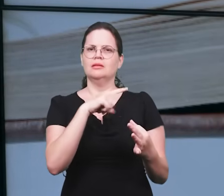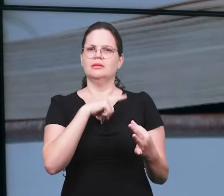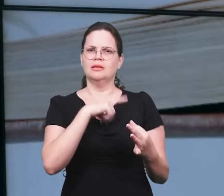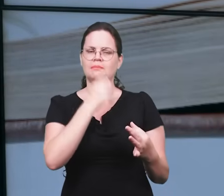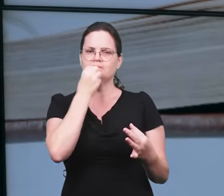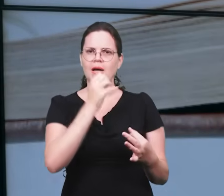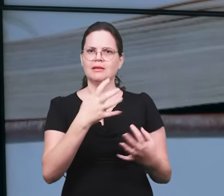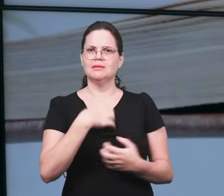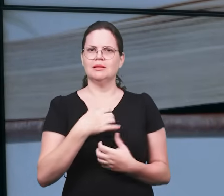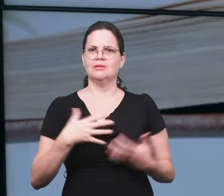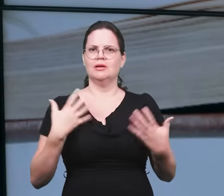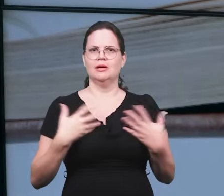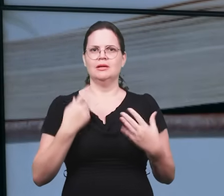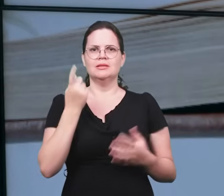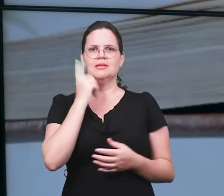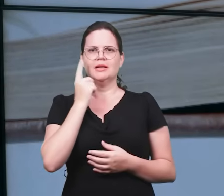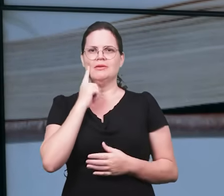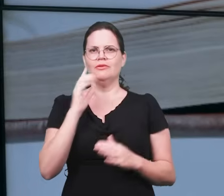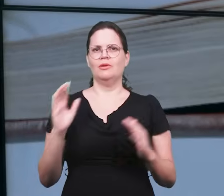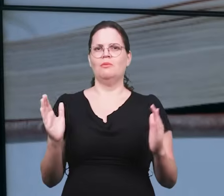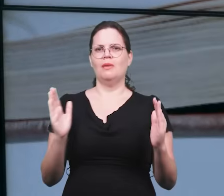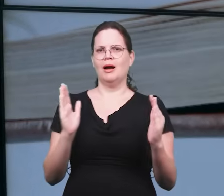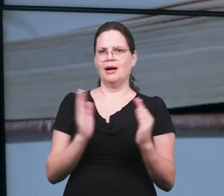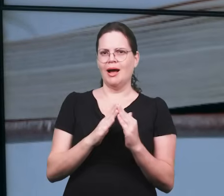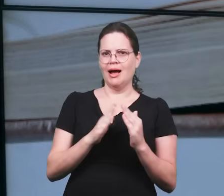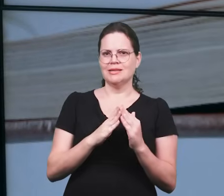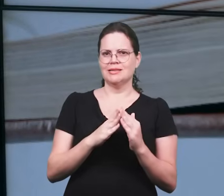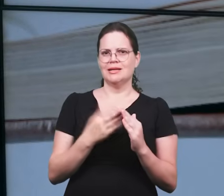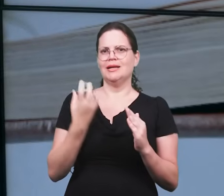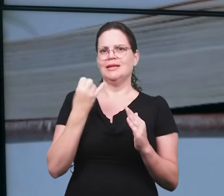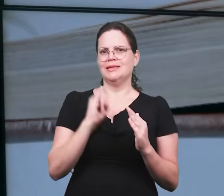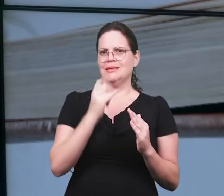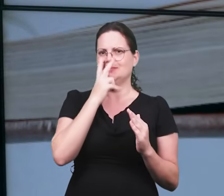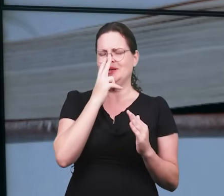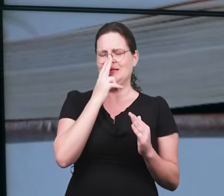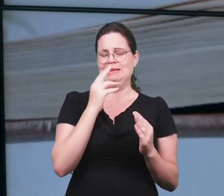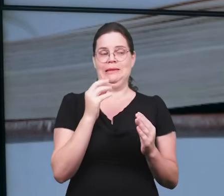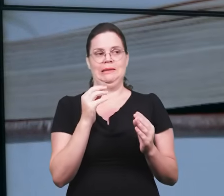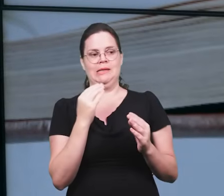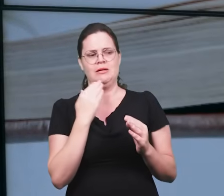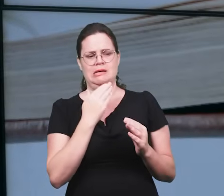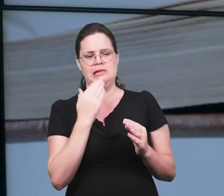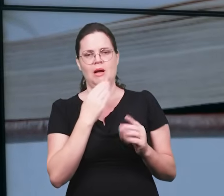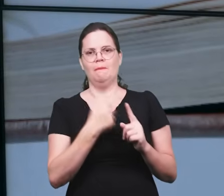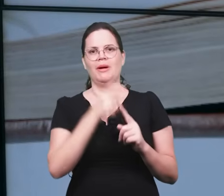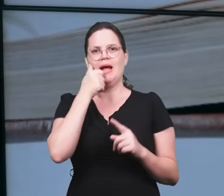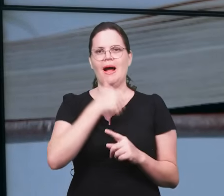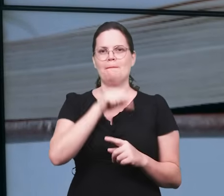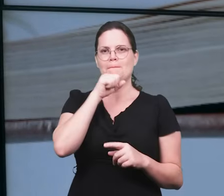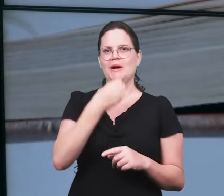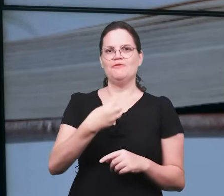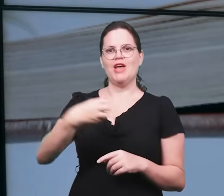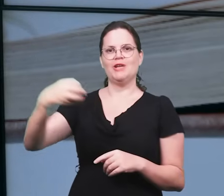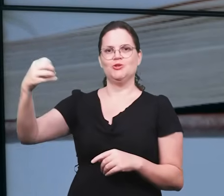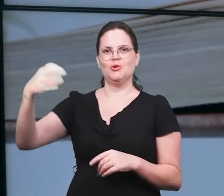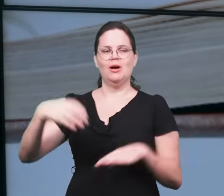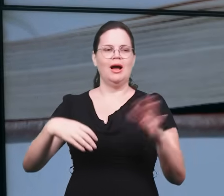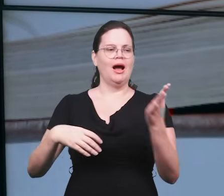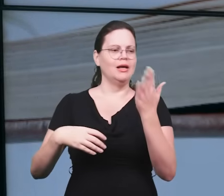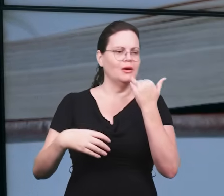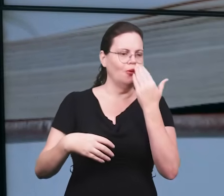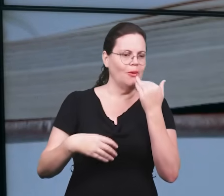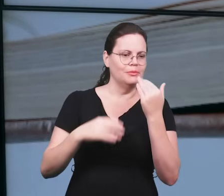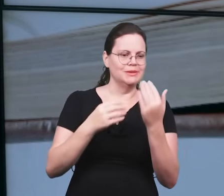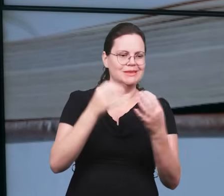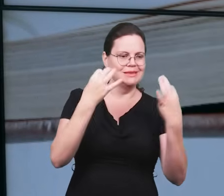fica meio desequilibrada? É a mãe viajou. A mãe precisou fazer uma viagem, aí já não se alimenta direito,